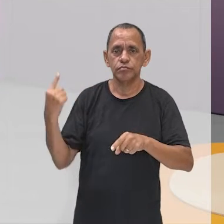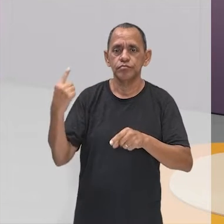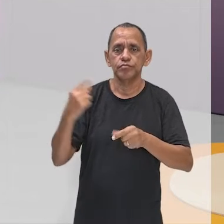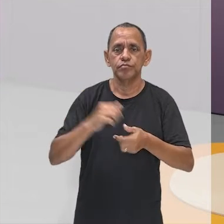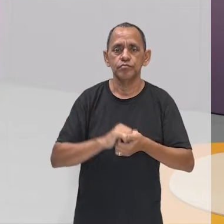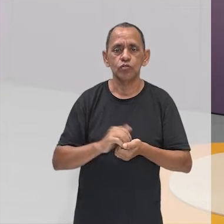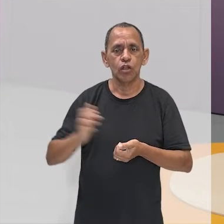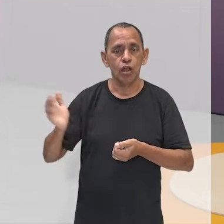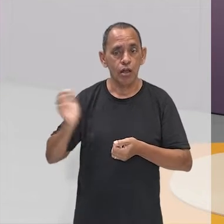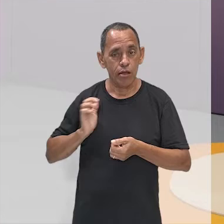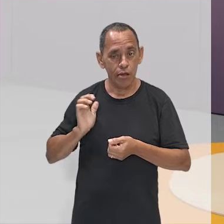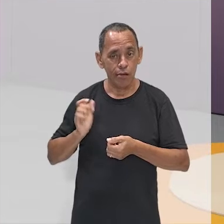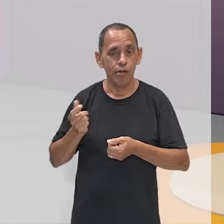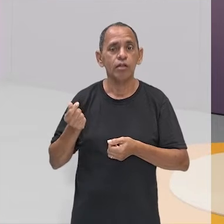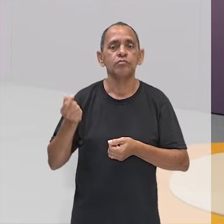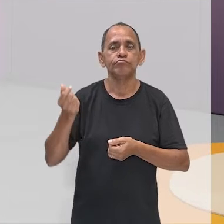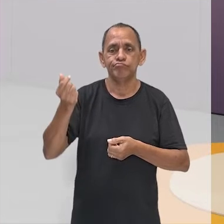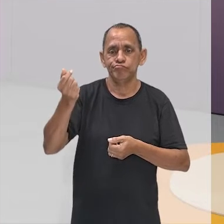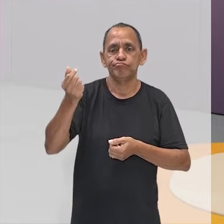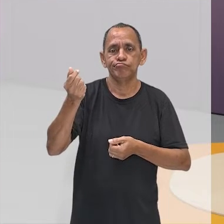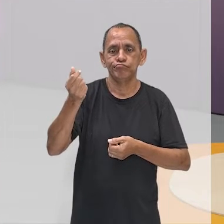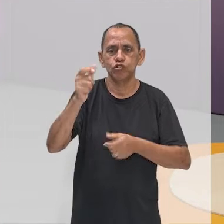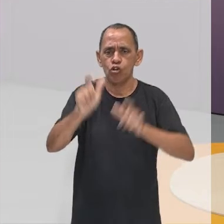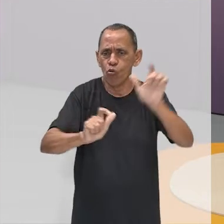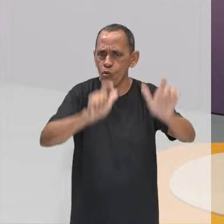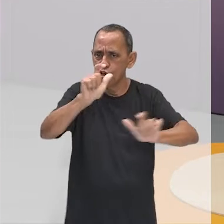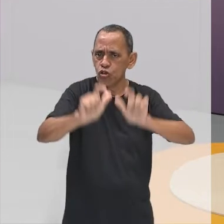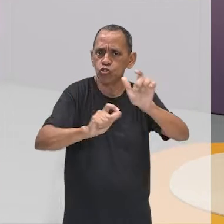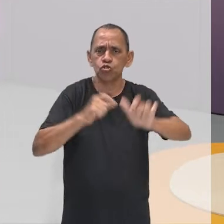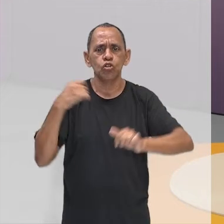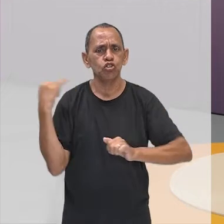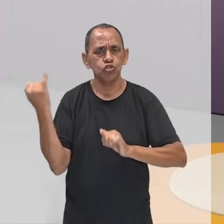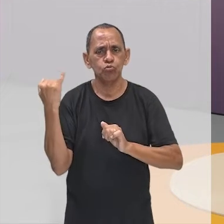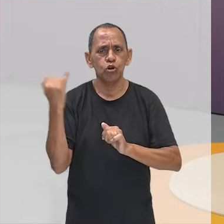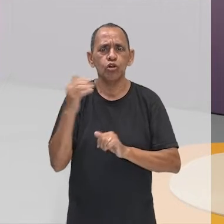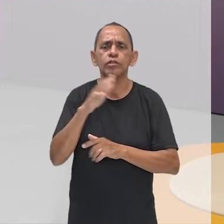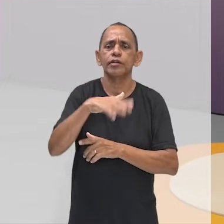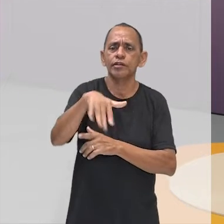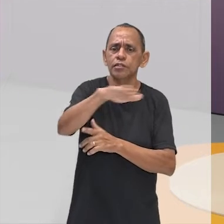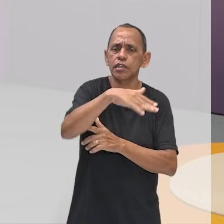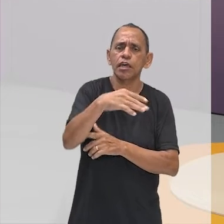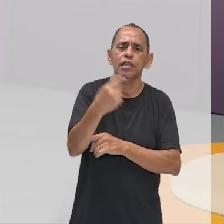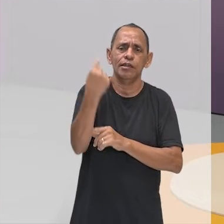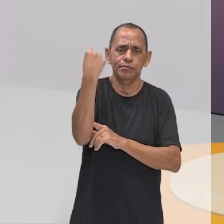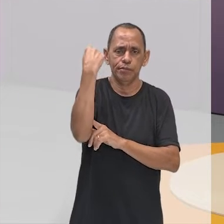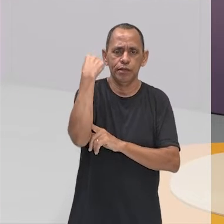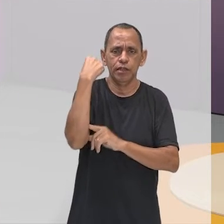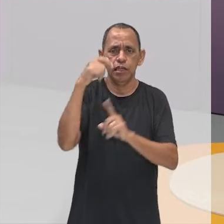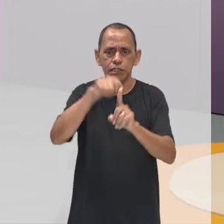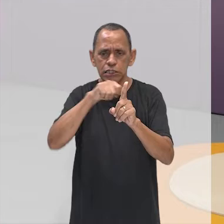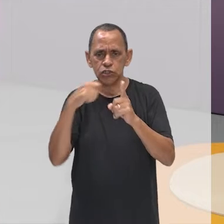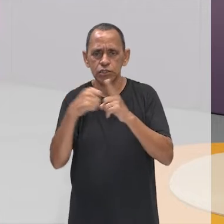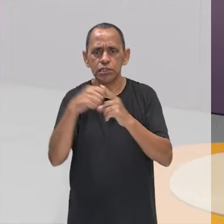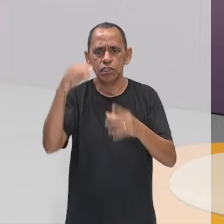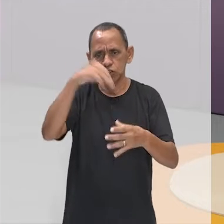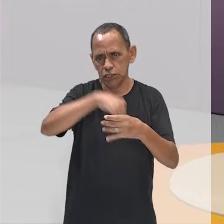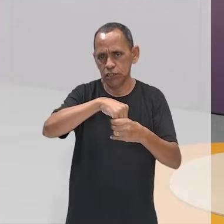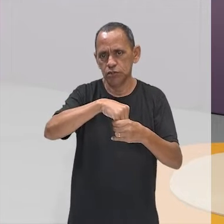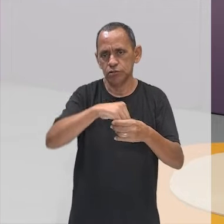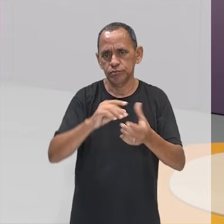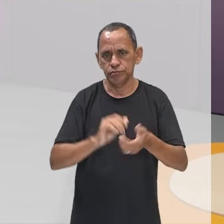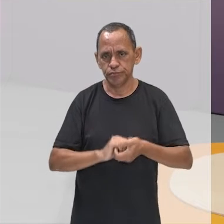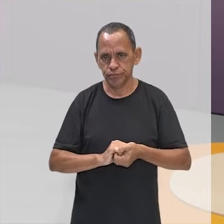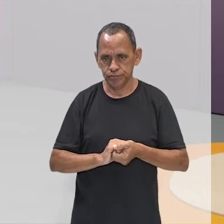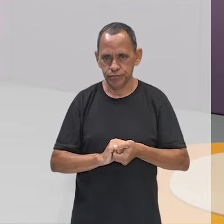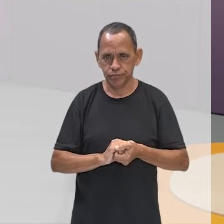elite, das pessoas que estavam ali nessa parte, pertenciam dentro da sociedade maia, na